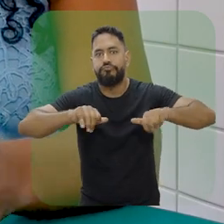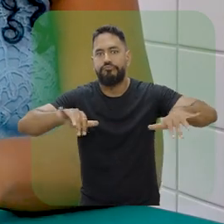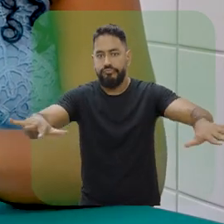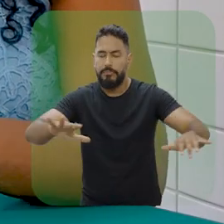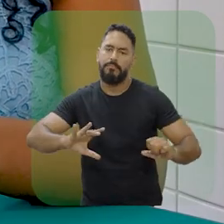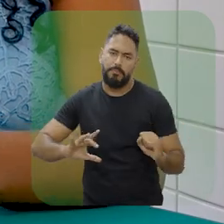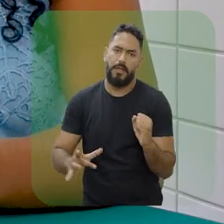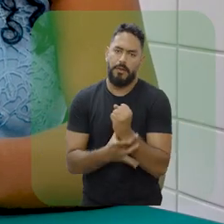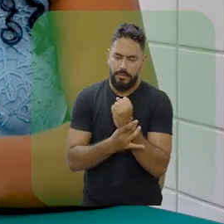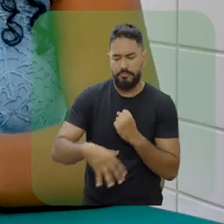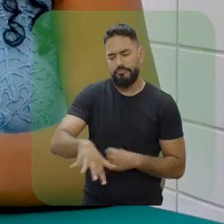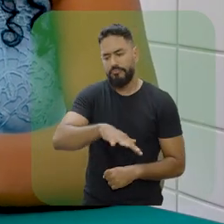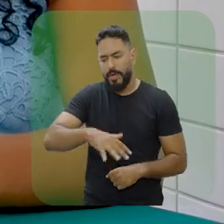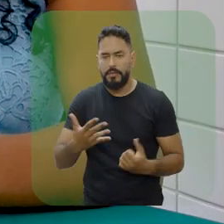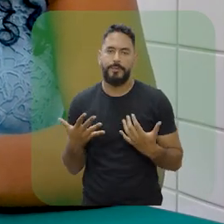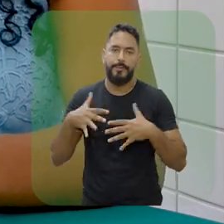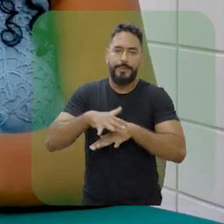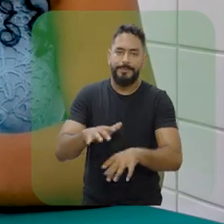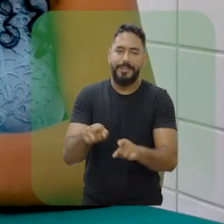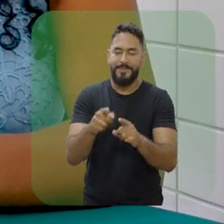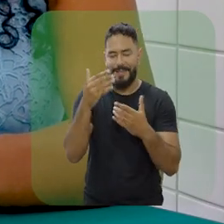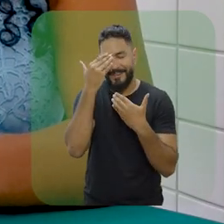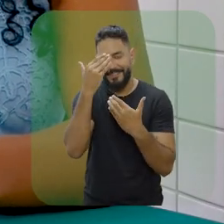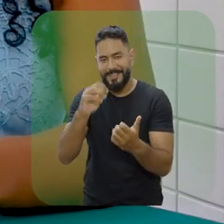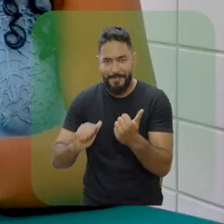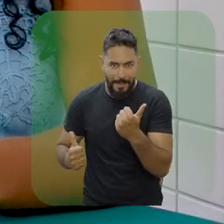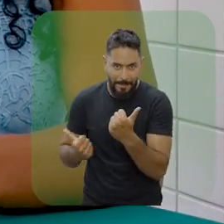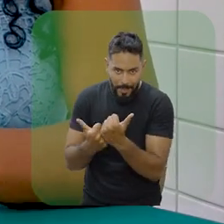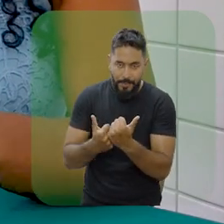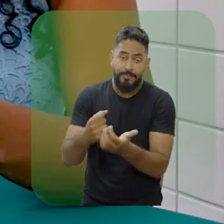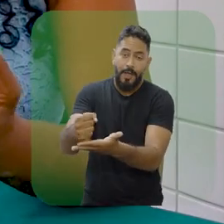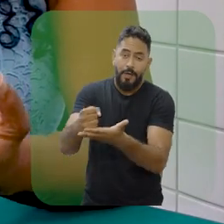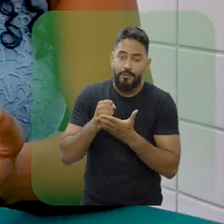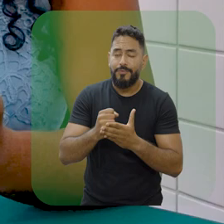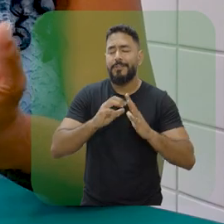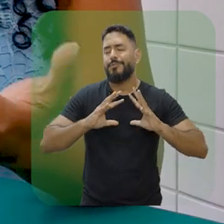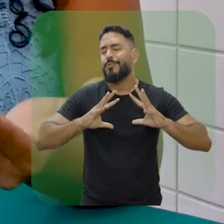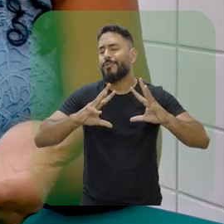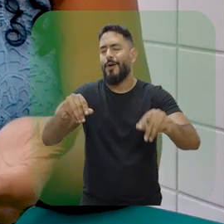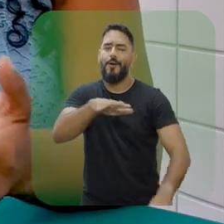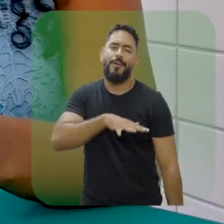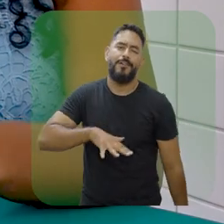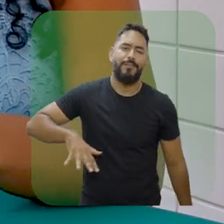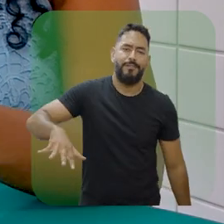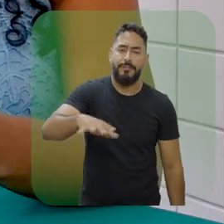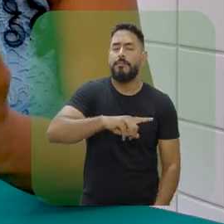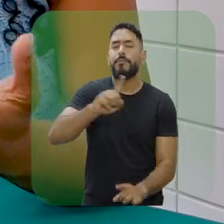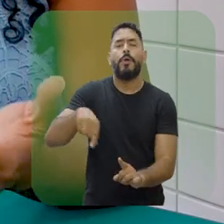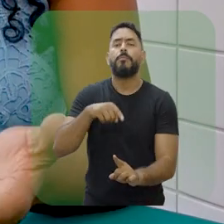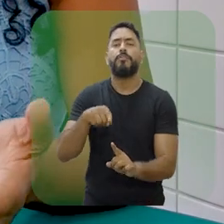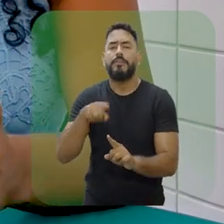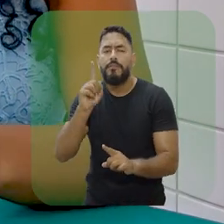Libras. Nossa missão é garantir um espaço mais inclusivo e agradecemos pelo apoio e a